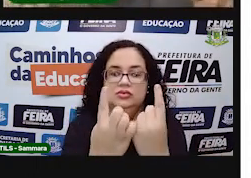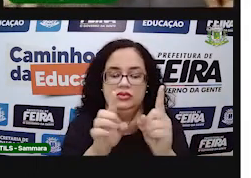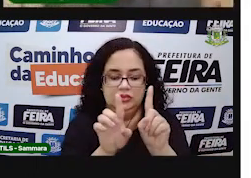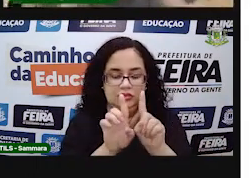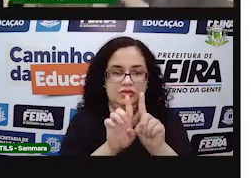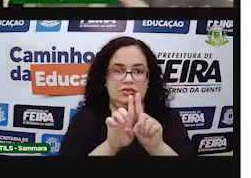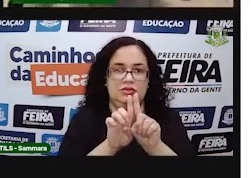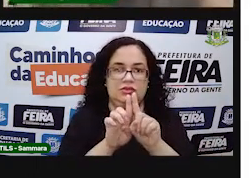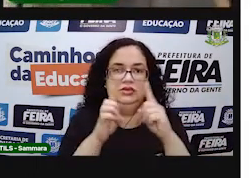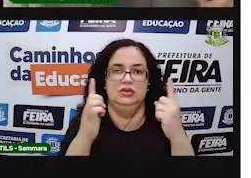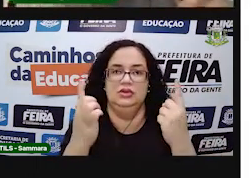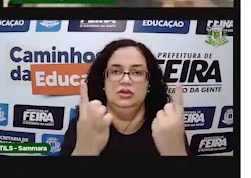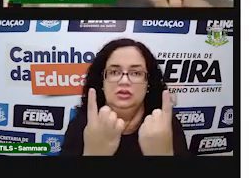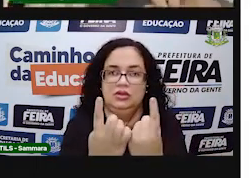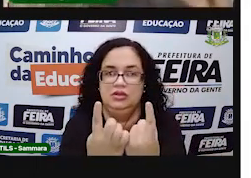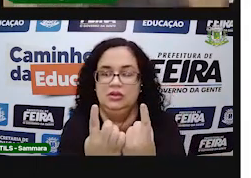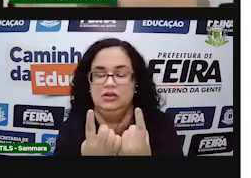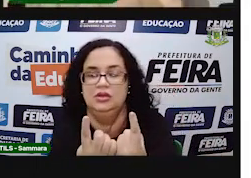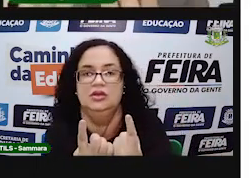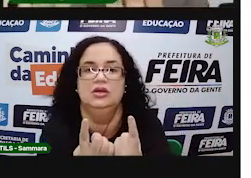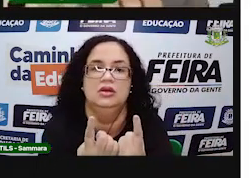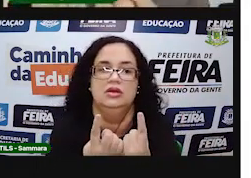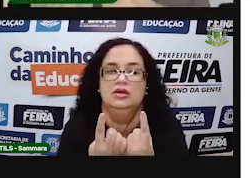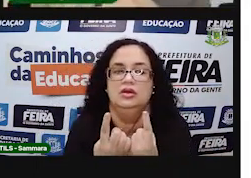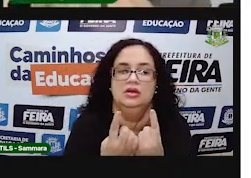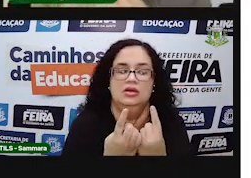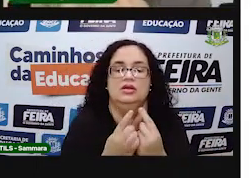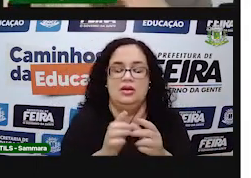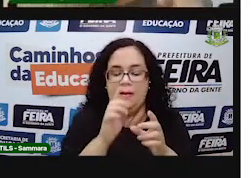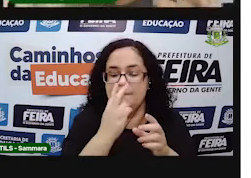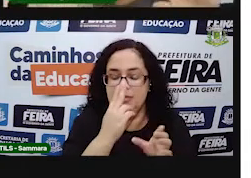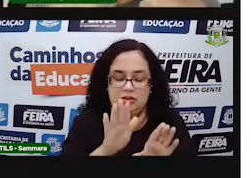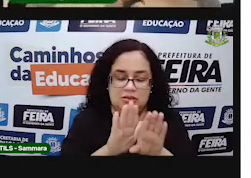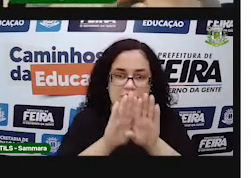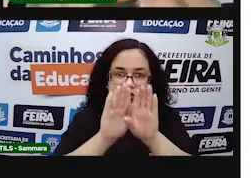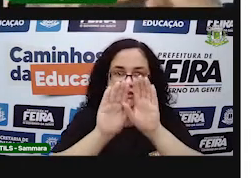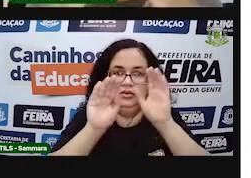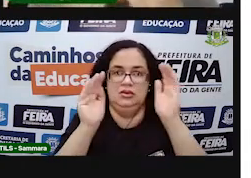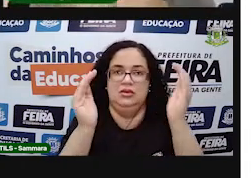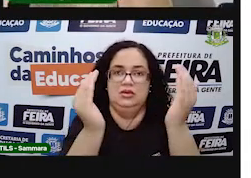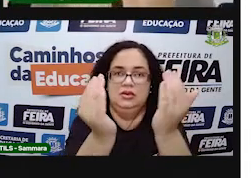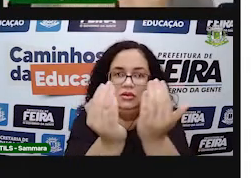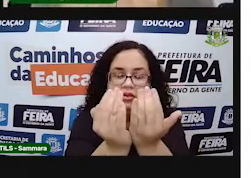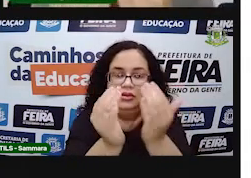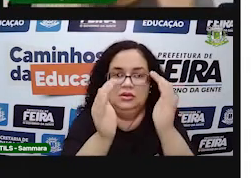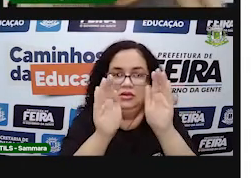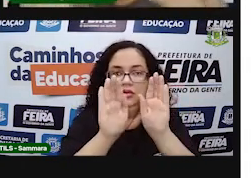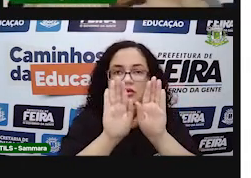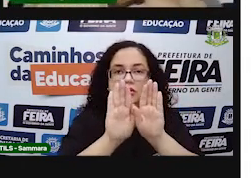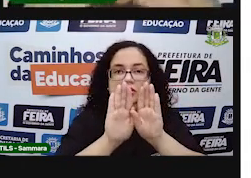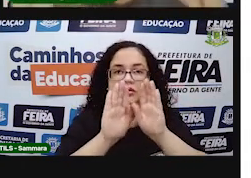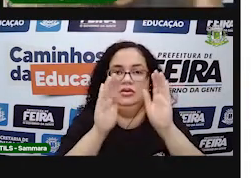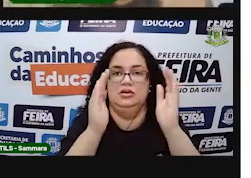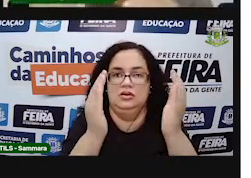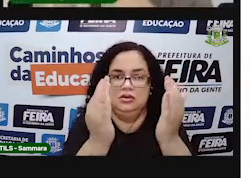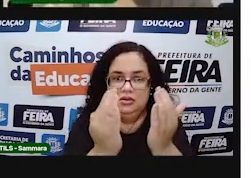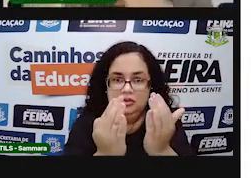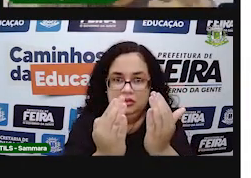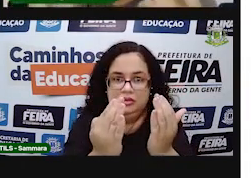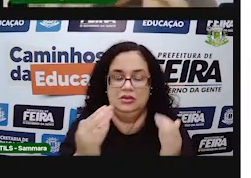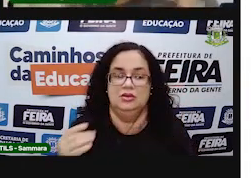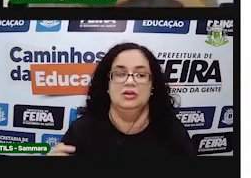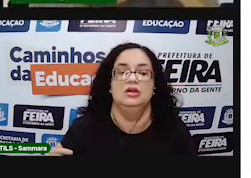do cone, a lateral do cone, é uma parte arredondada, né? Uma